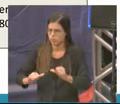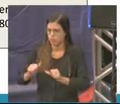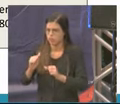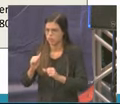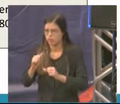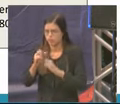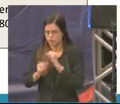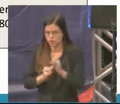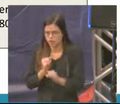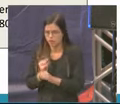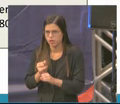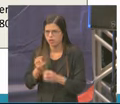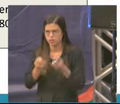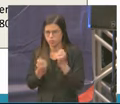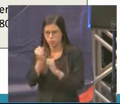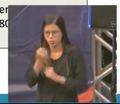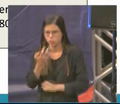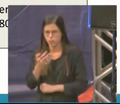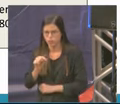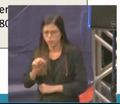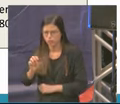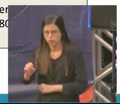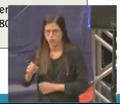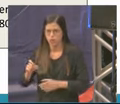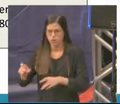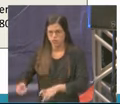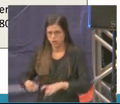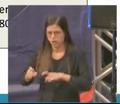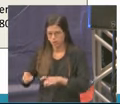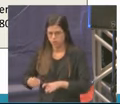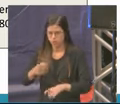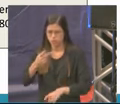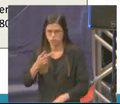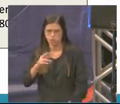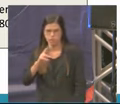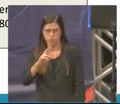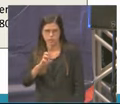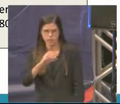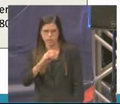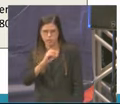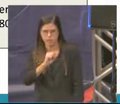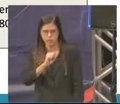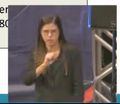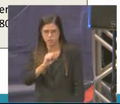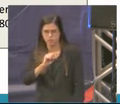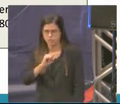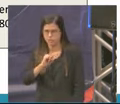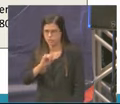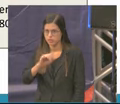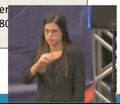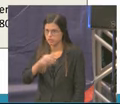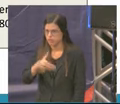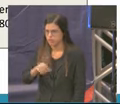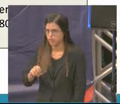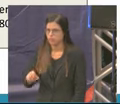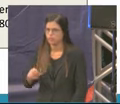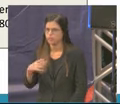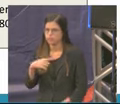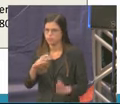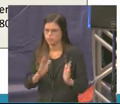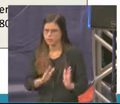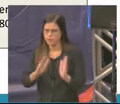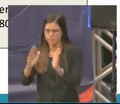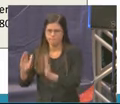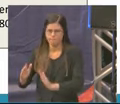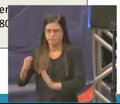indústria 4.0 e agricultura de precisão. E o terceiro bloco é o de melhoria humana, talvez o mais interessante de todos os